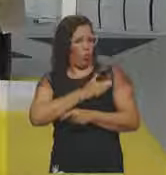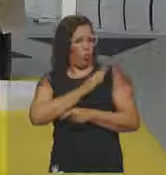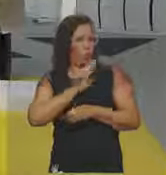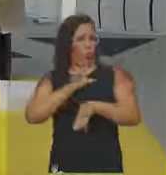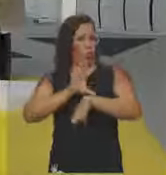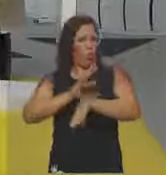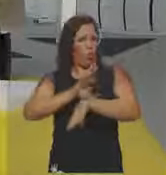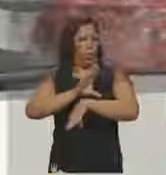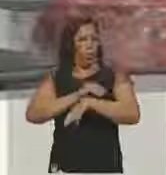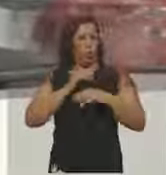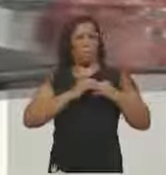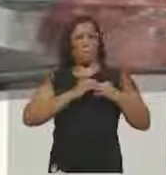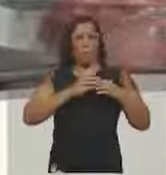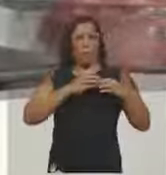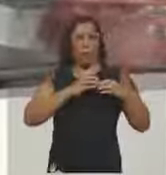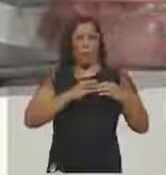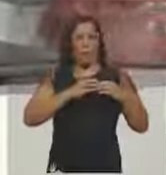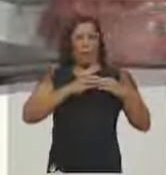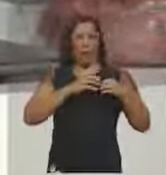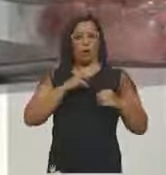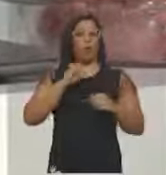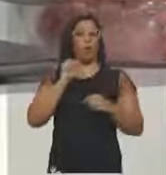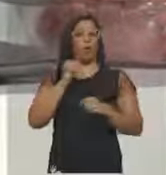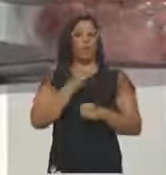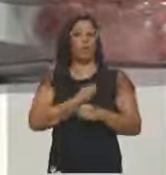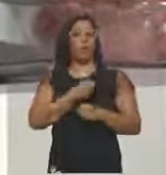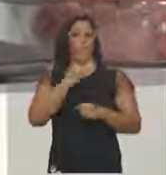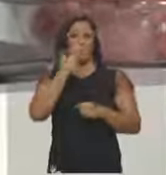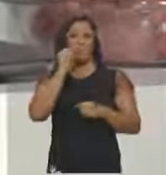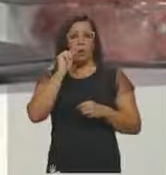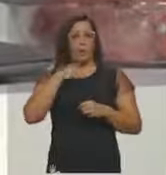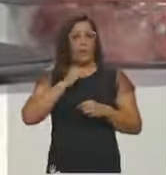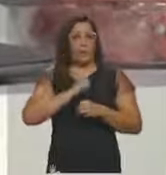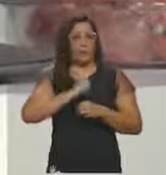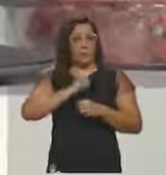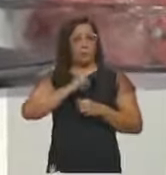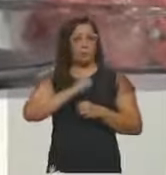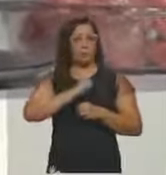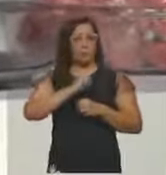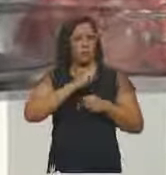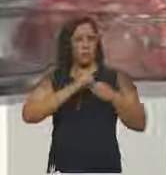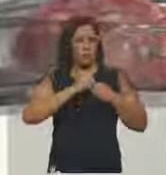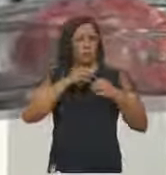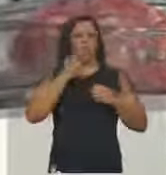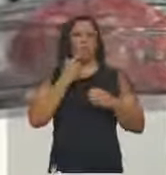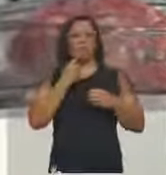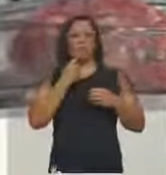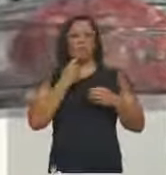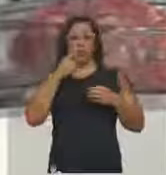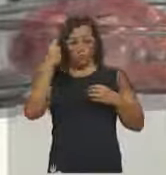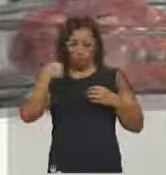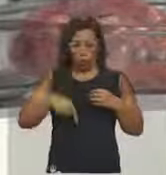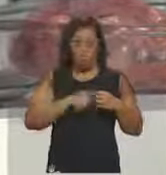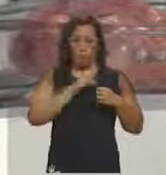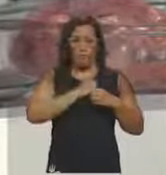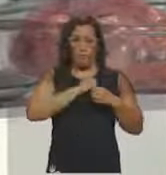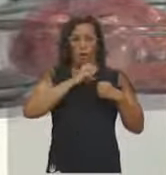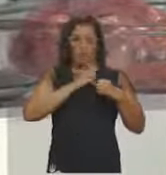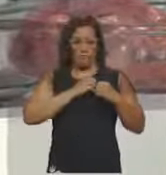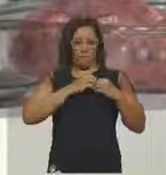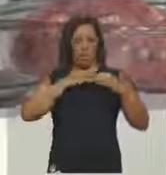músculo, é um órgão musculoso que funciona como uma bomba que bombeia o sangue para todas as partes do